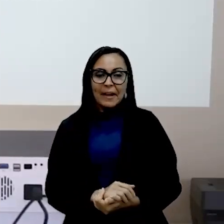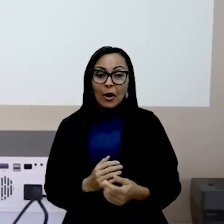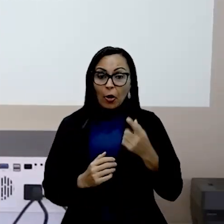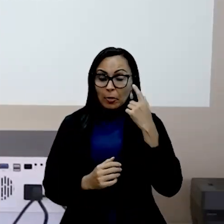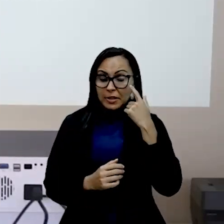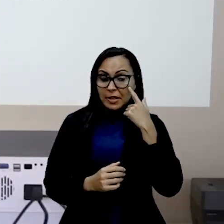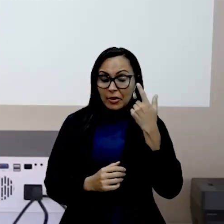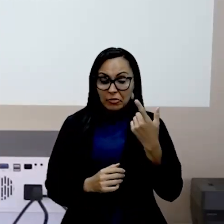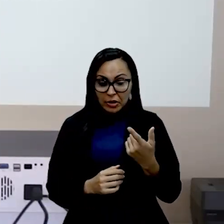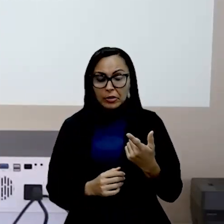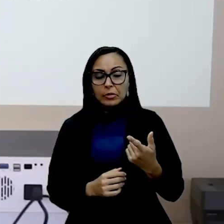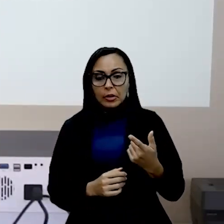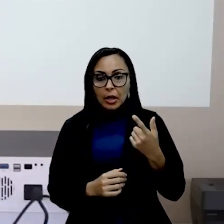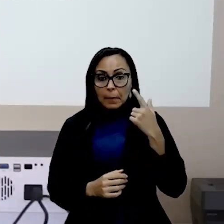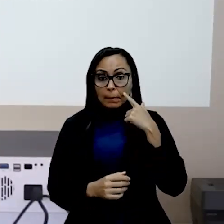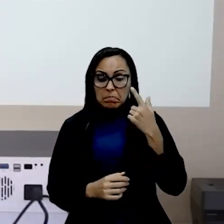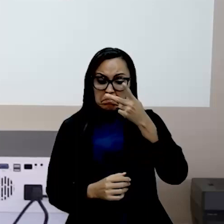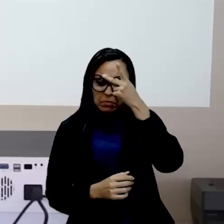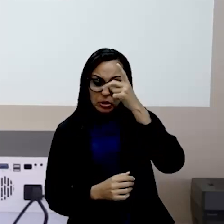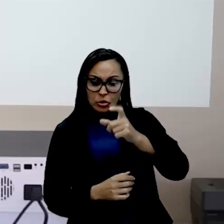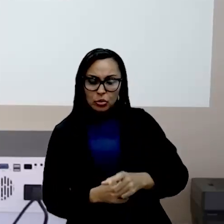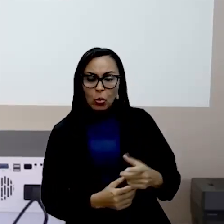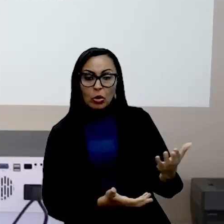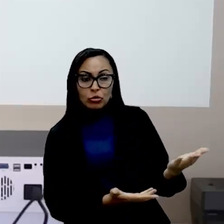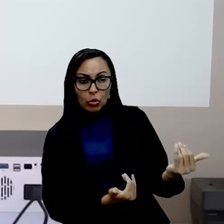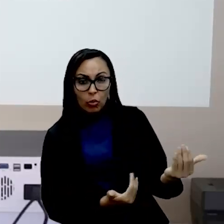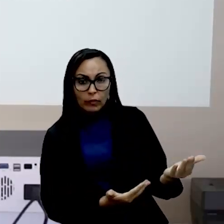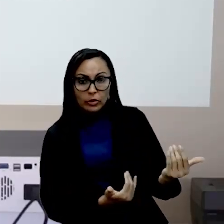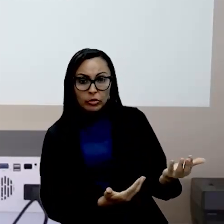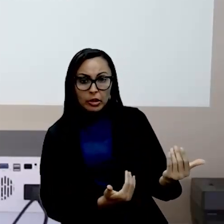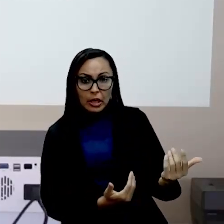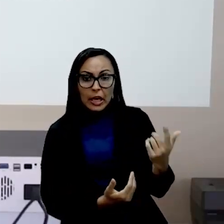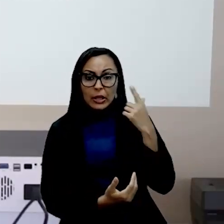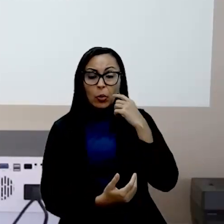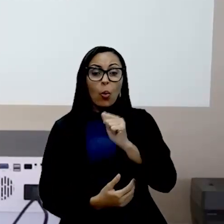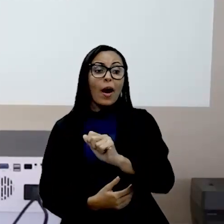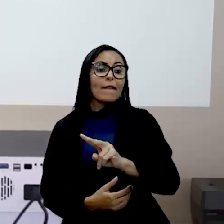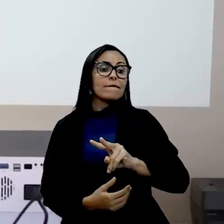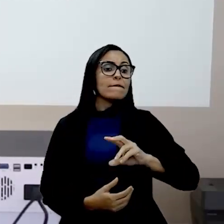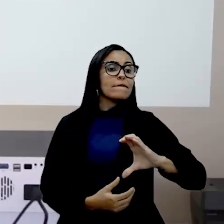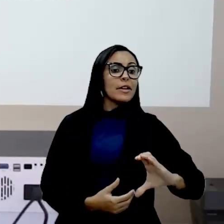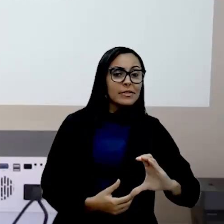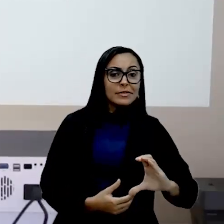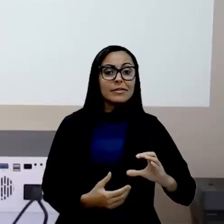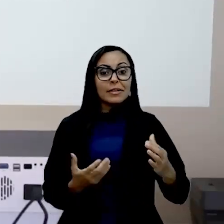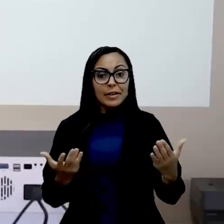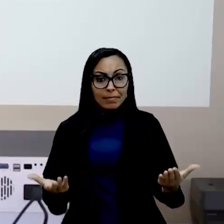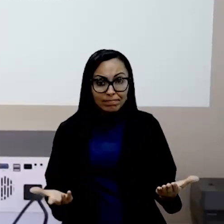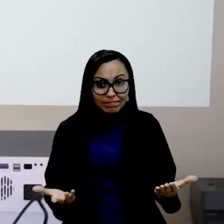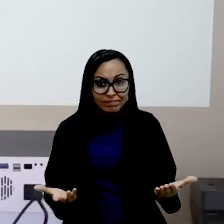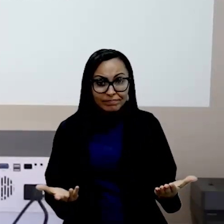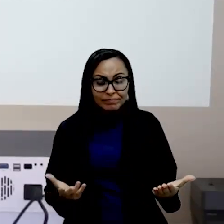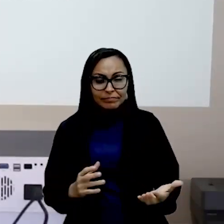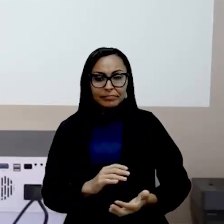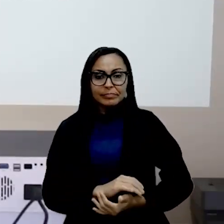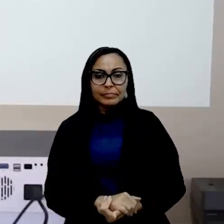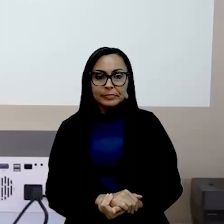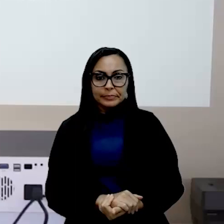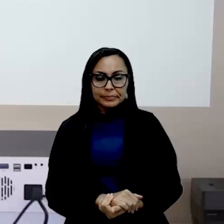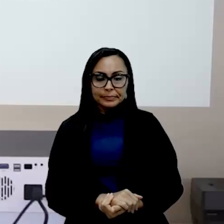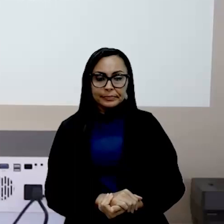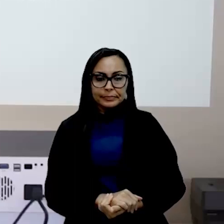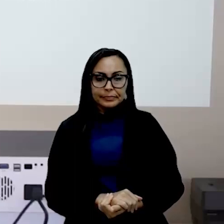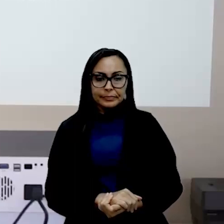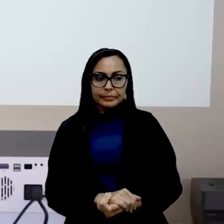mais pessoas jovens tendo acidentes vasculares, coisa que era de pacientes mais velhos. Né?